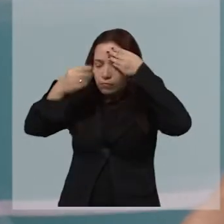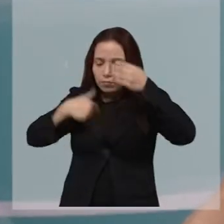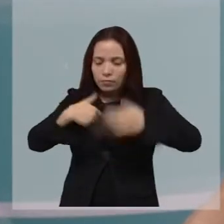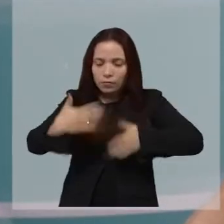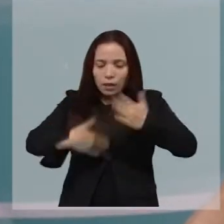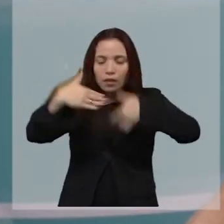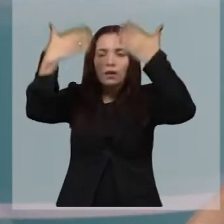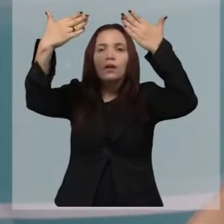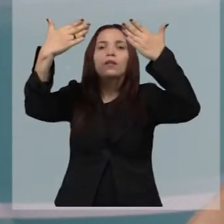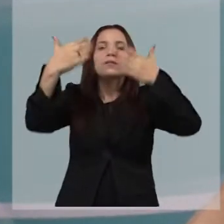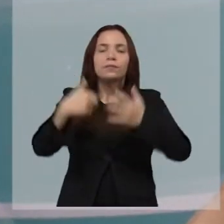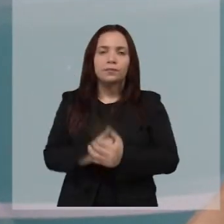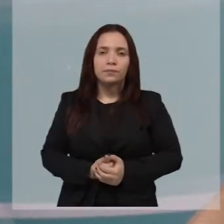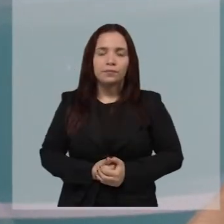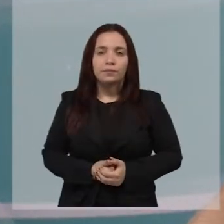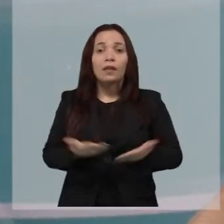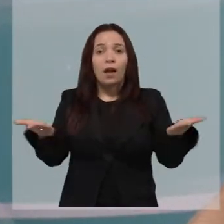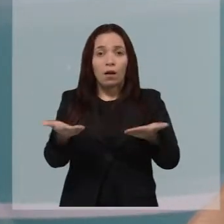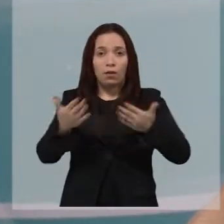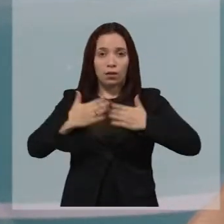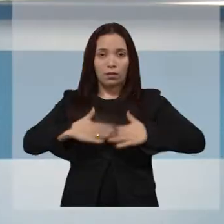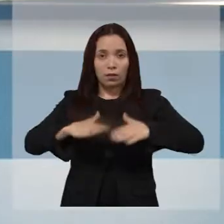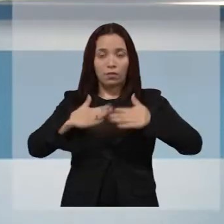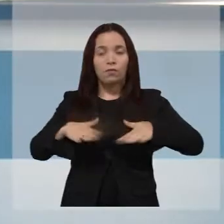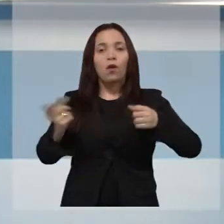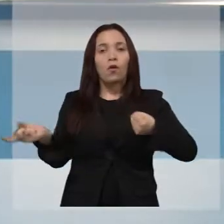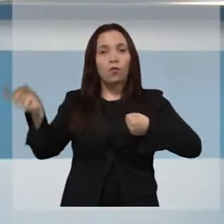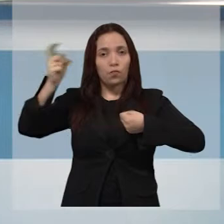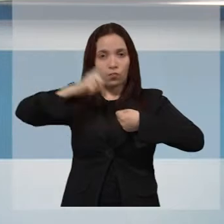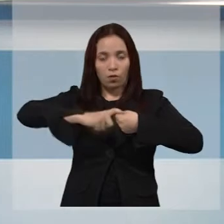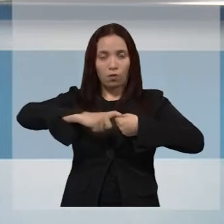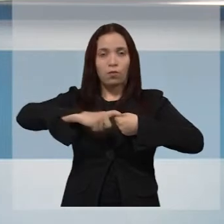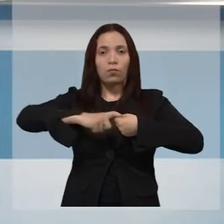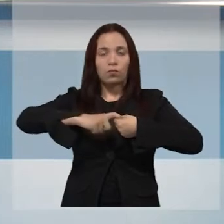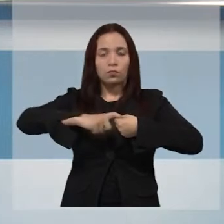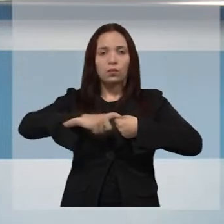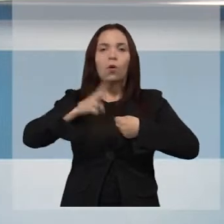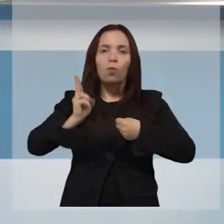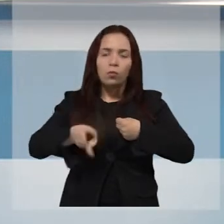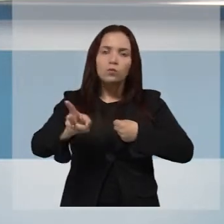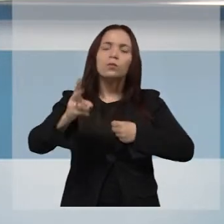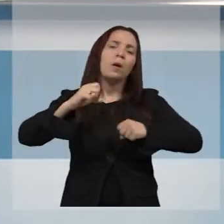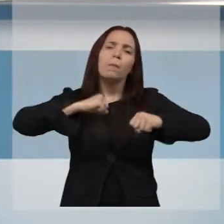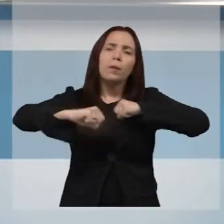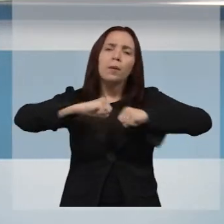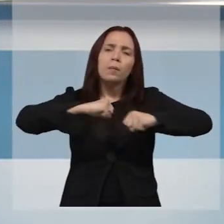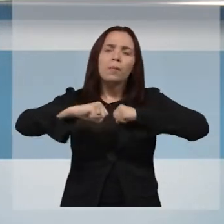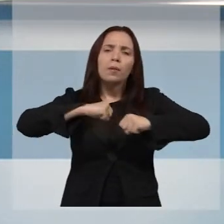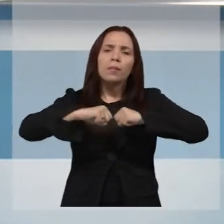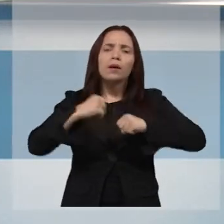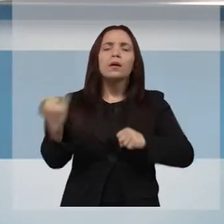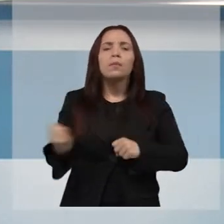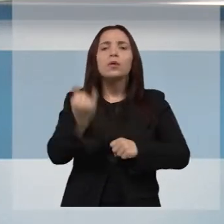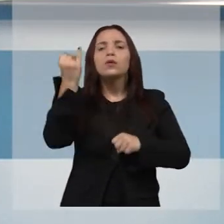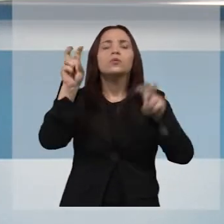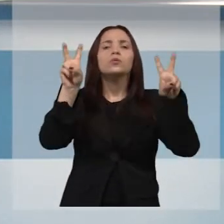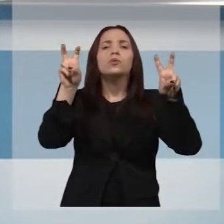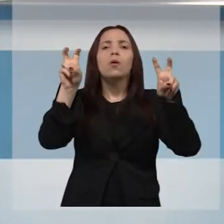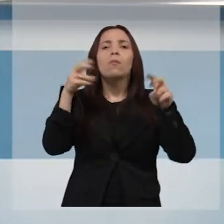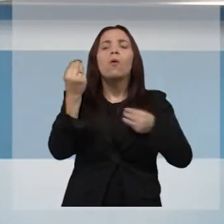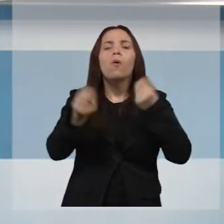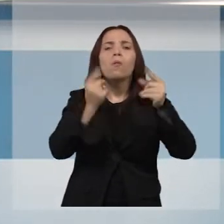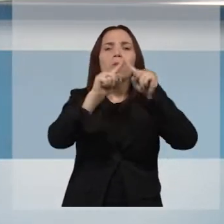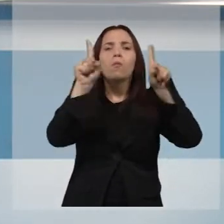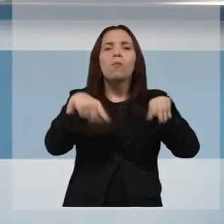que o homem cresce, que o homem se constrói. Eu vou fazer mais um intervalo. Quando voltarmos, nós vamos sequenciar essa discussão nessa perspectiva